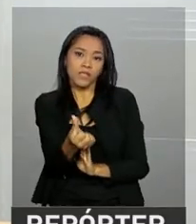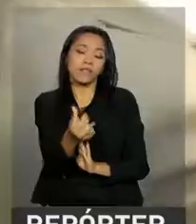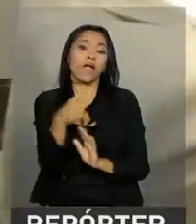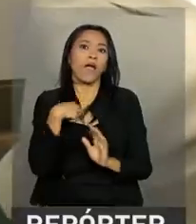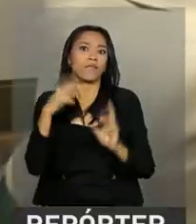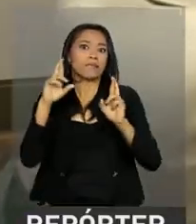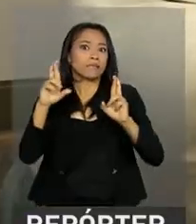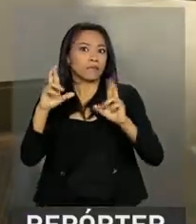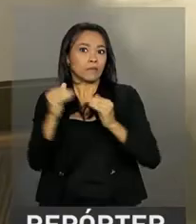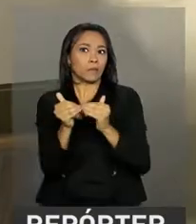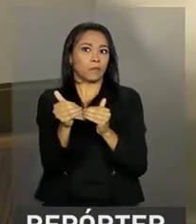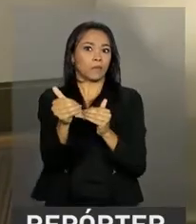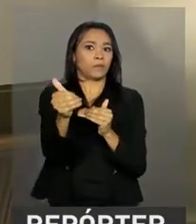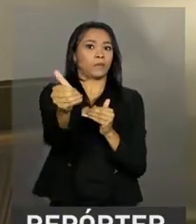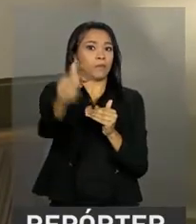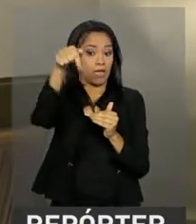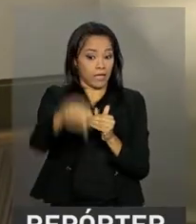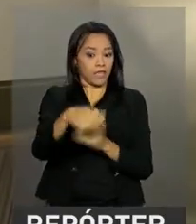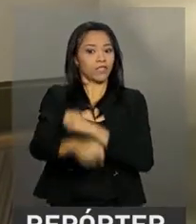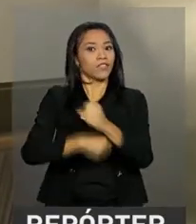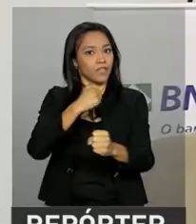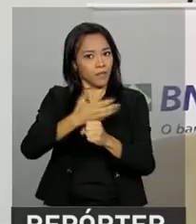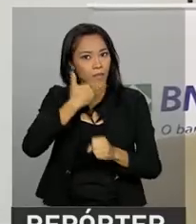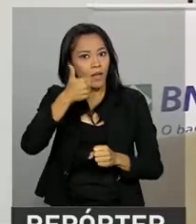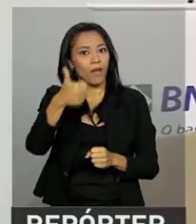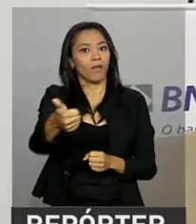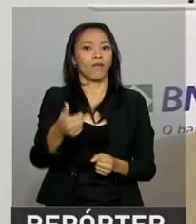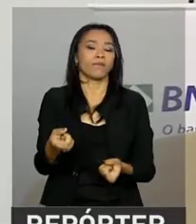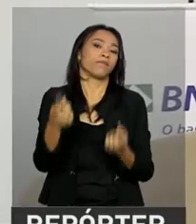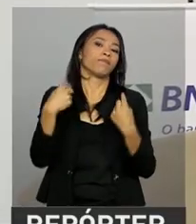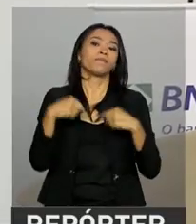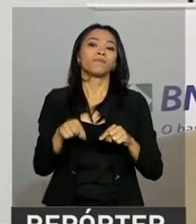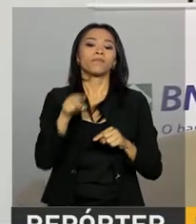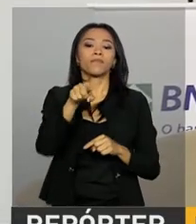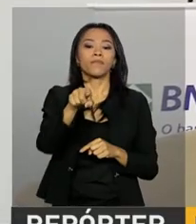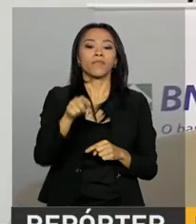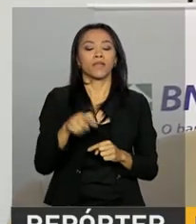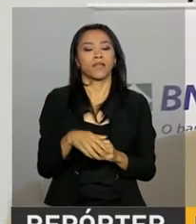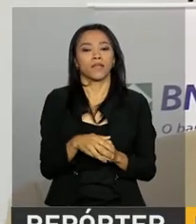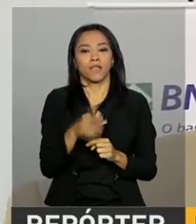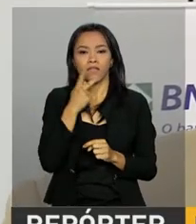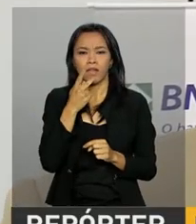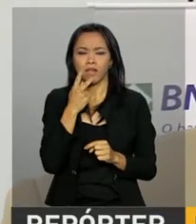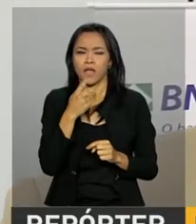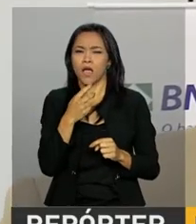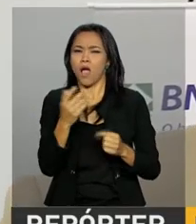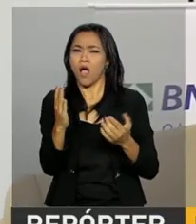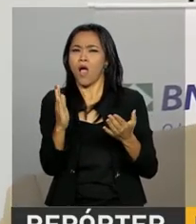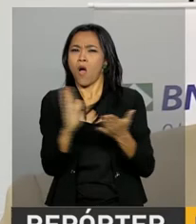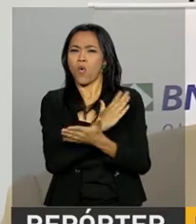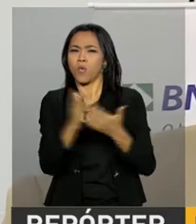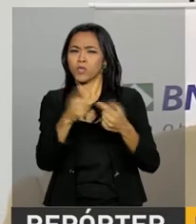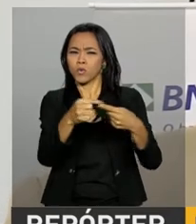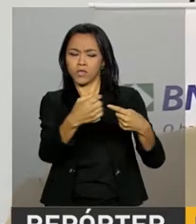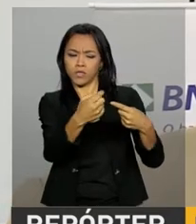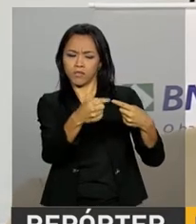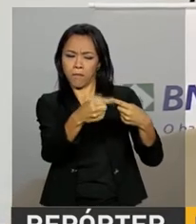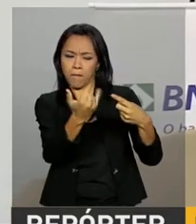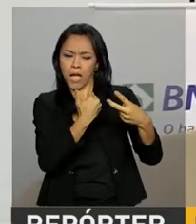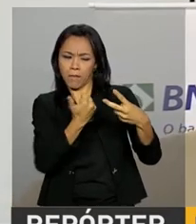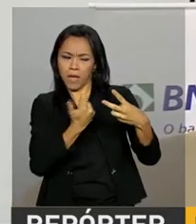a perspectiva para este ano é de melhora há alguns sinais incipientes e